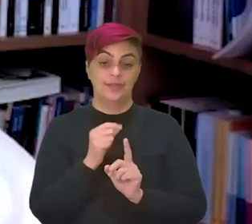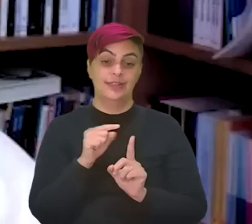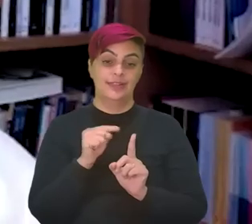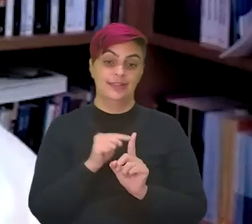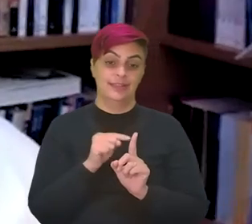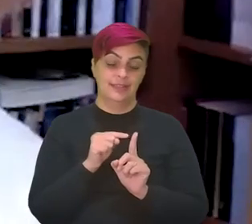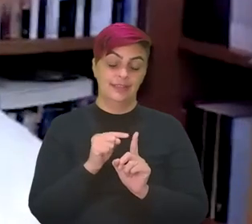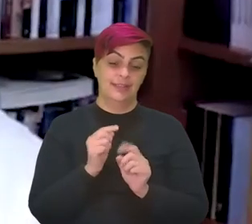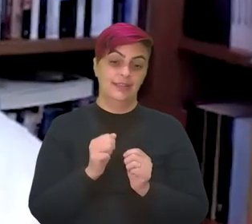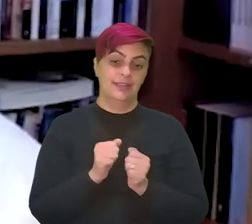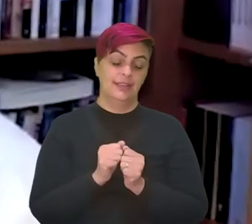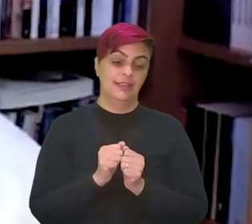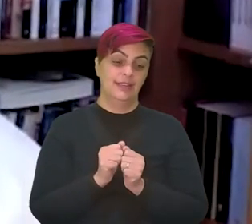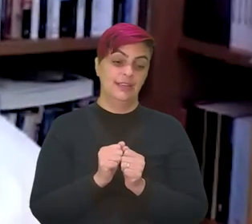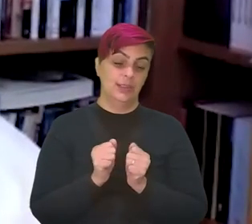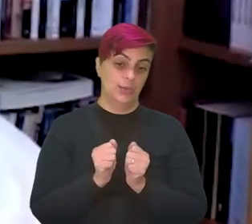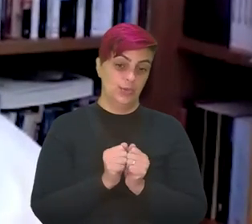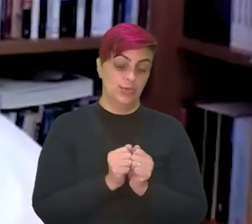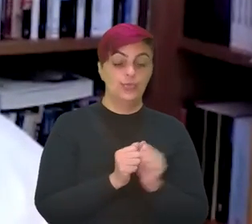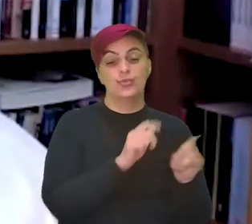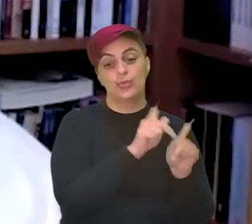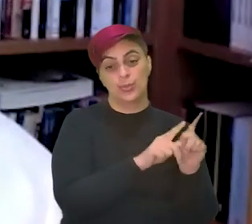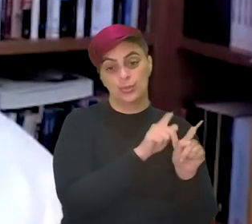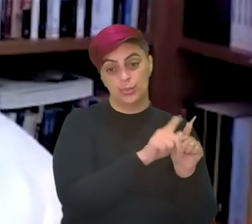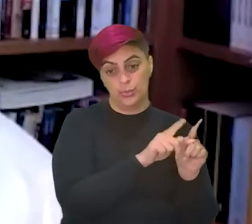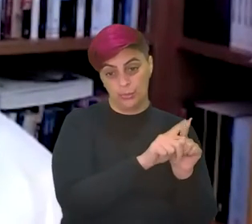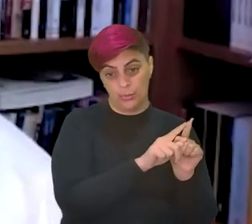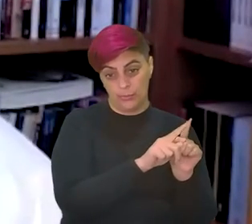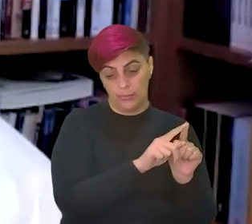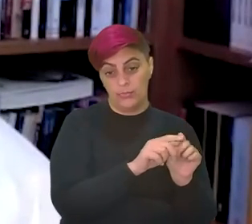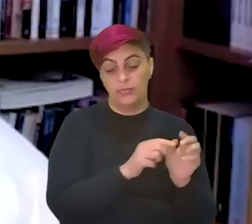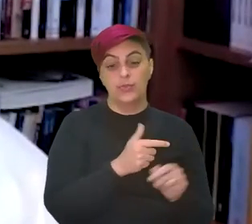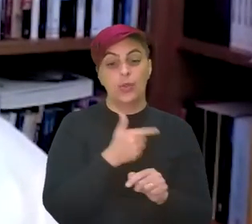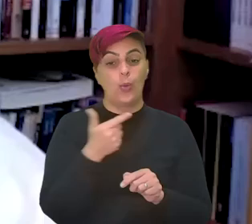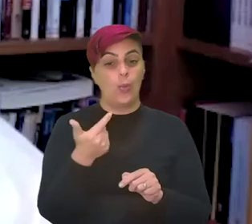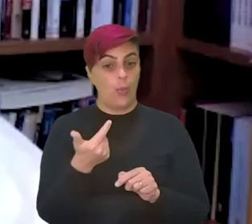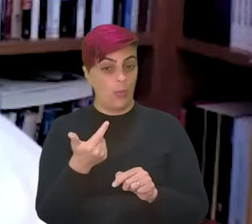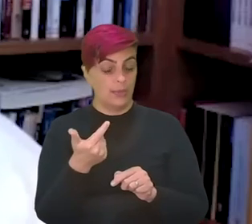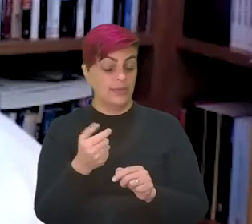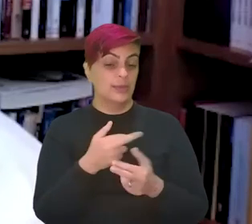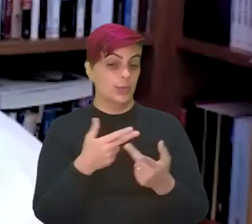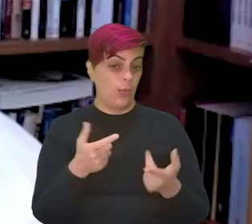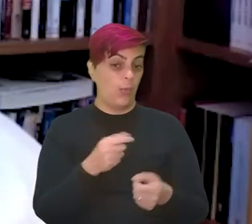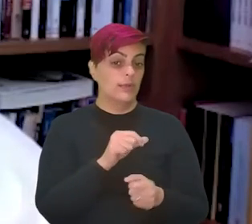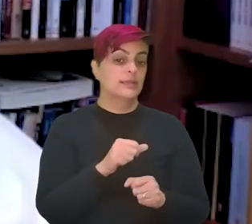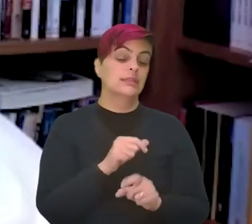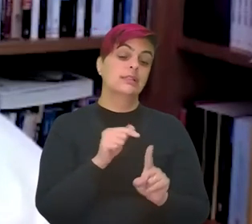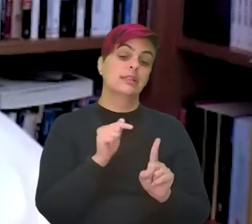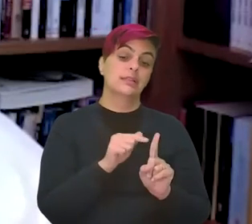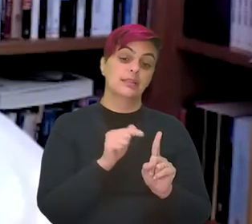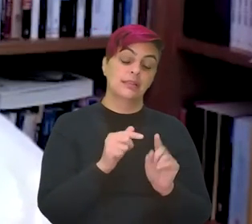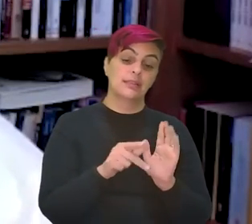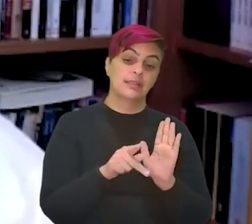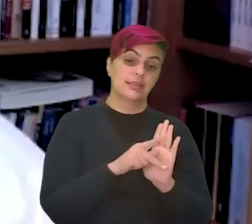ele acompanhou algumas partes do Pula e outras ele reconstruiu, né? Então, o